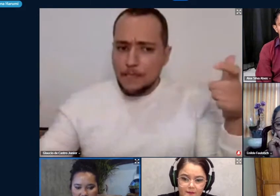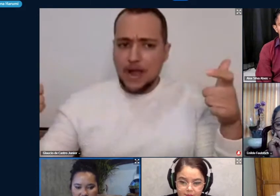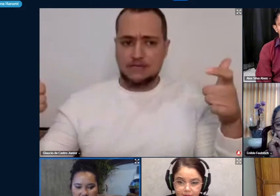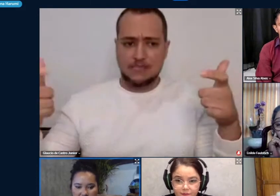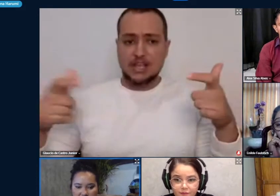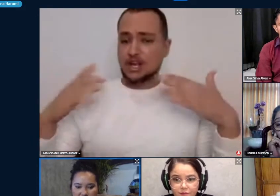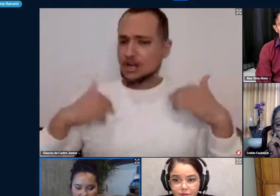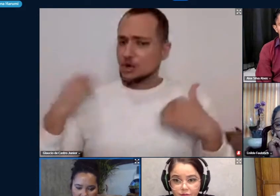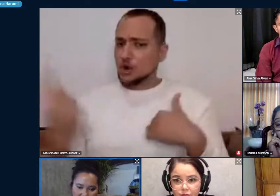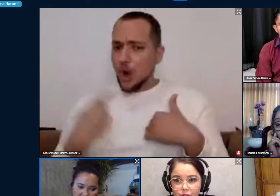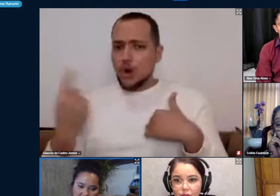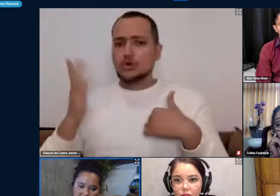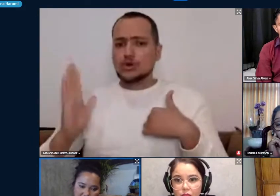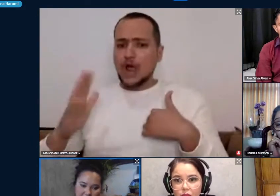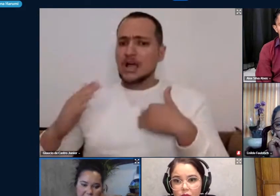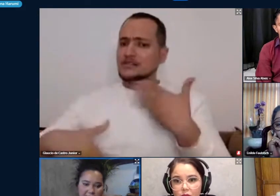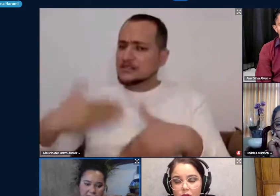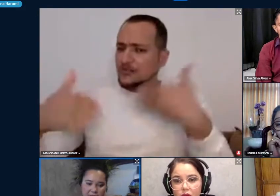língua de sinais, que